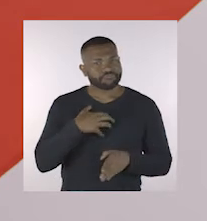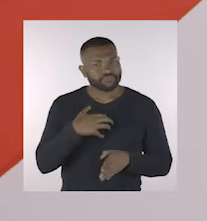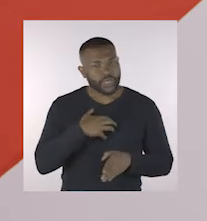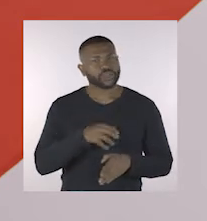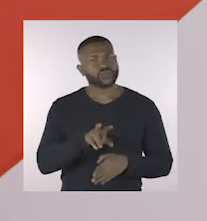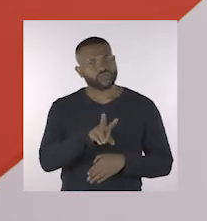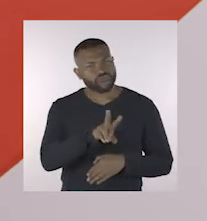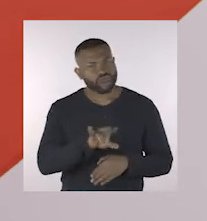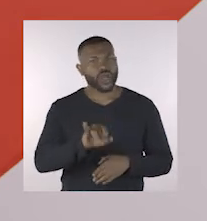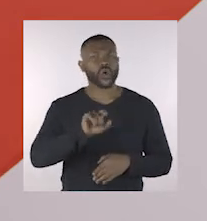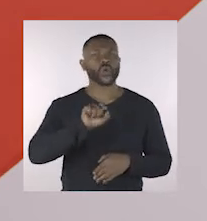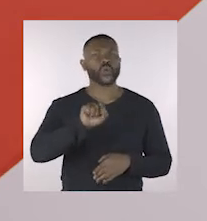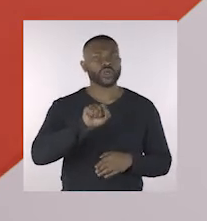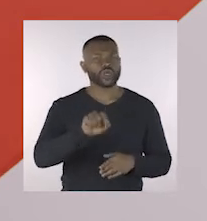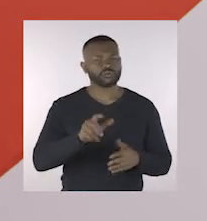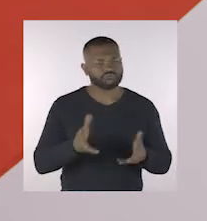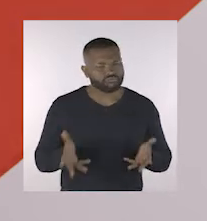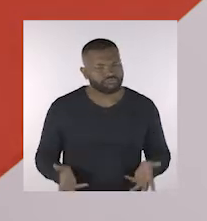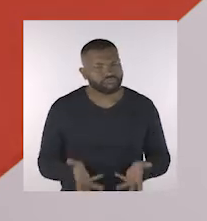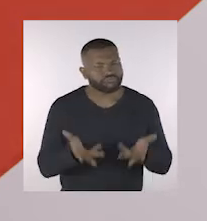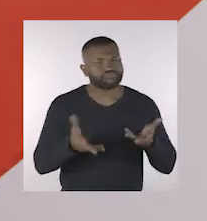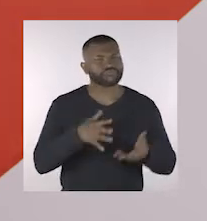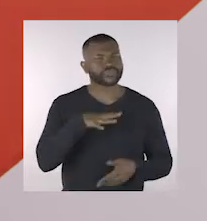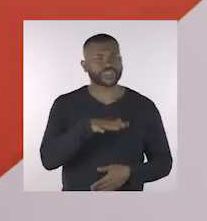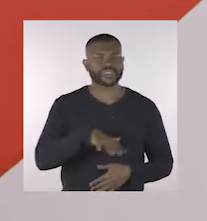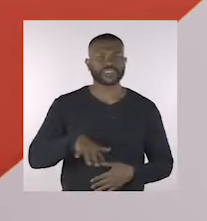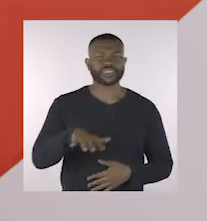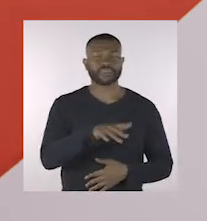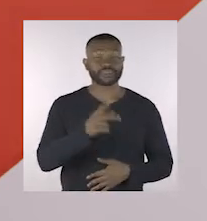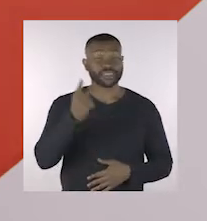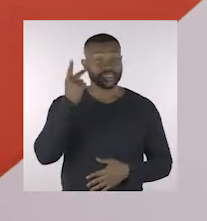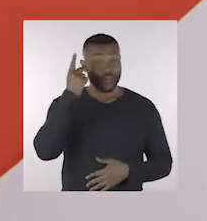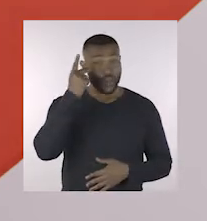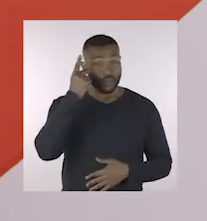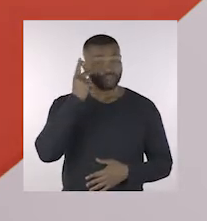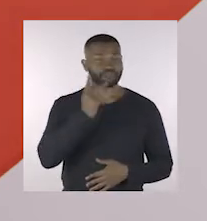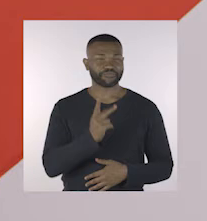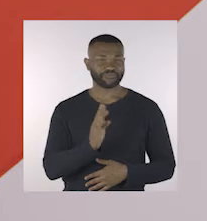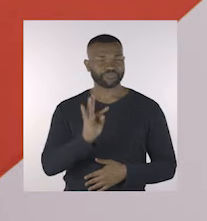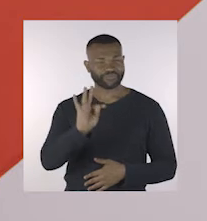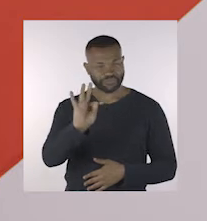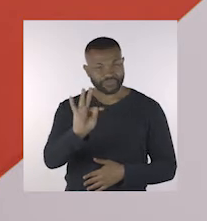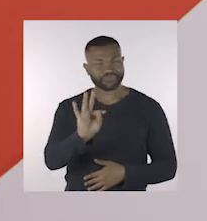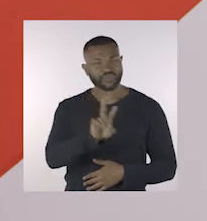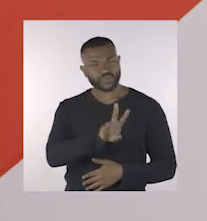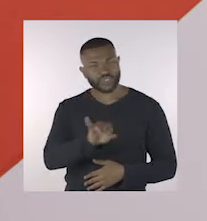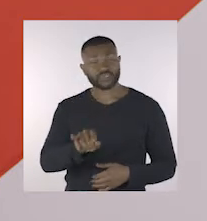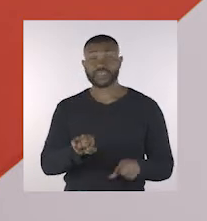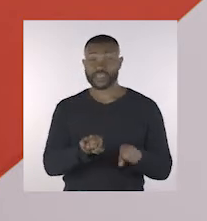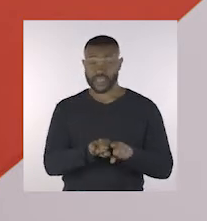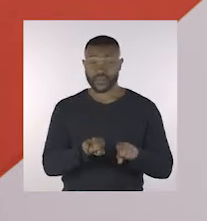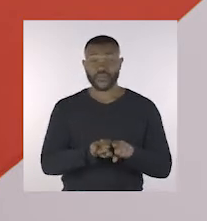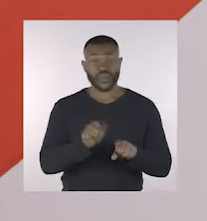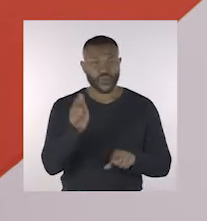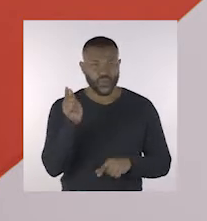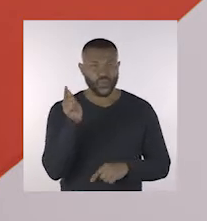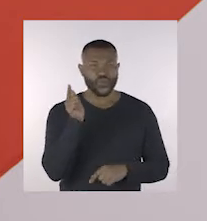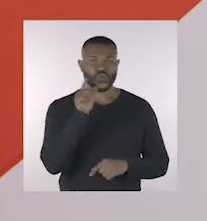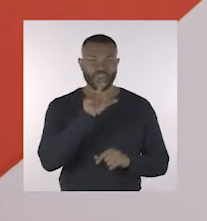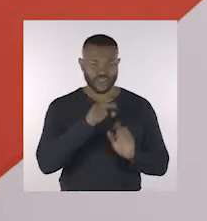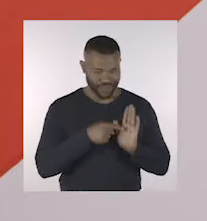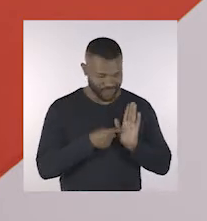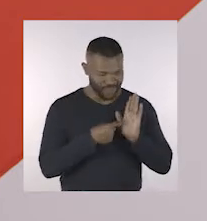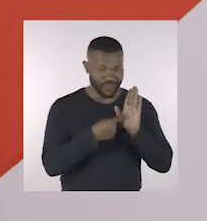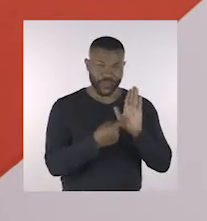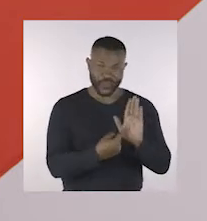que que vai revigorar a cidade de São Paulo e o PT vai vai